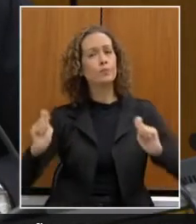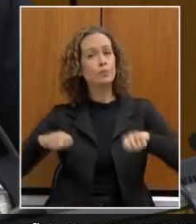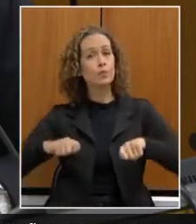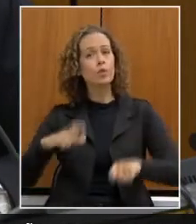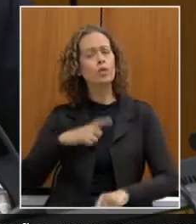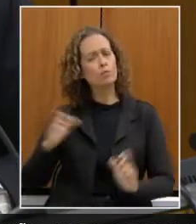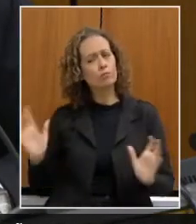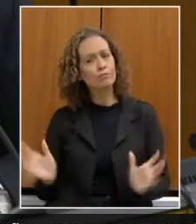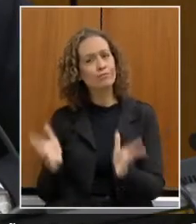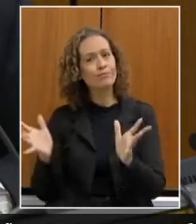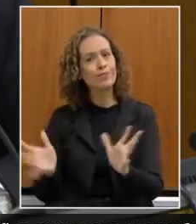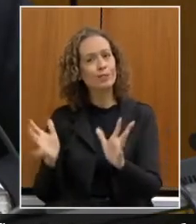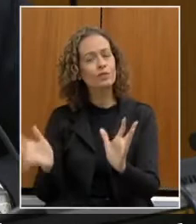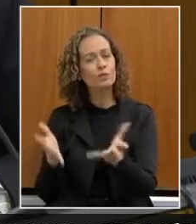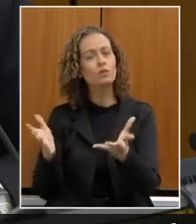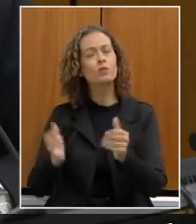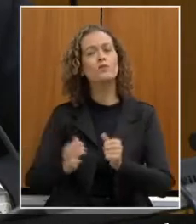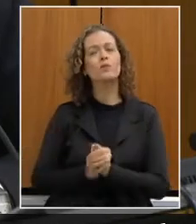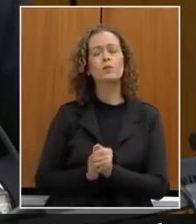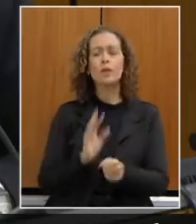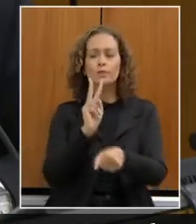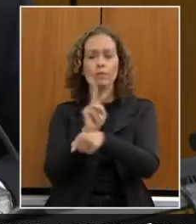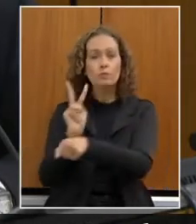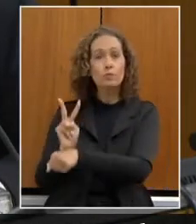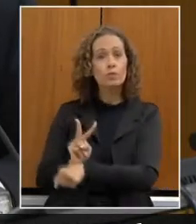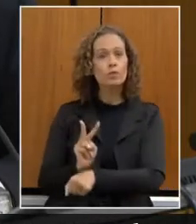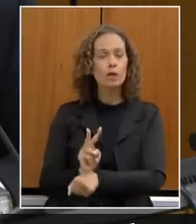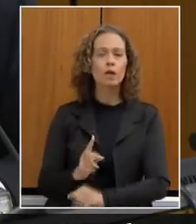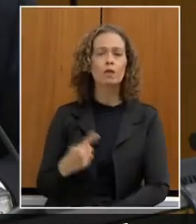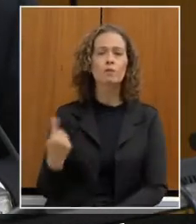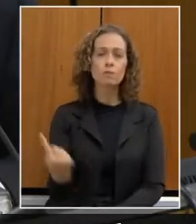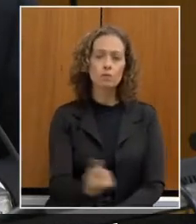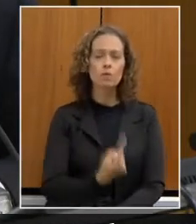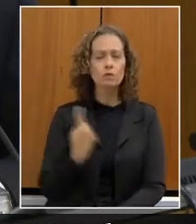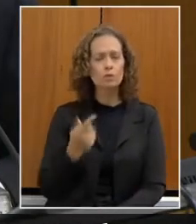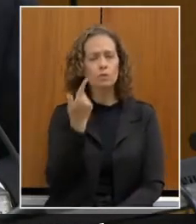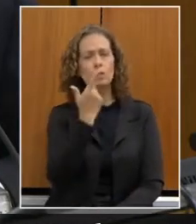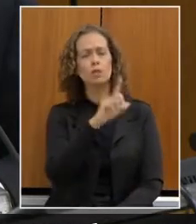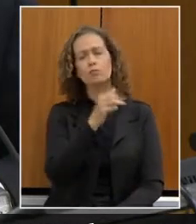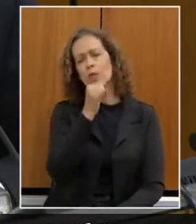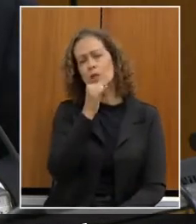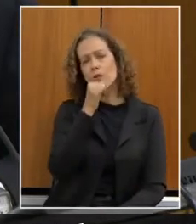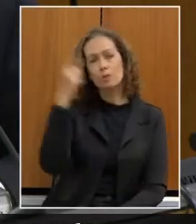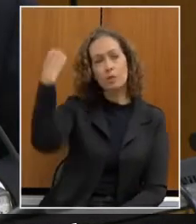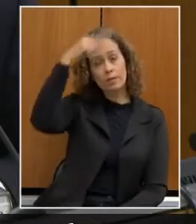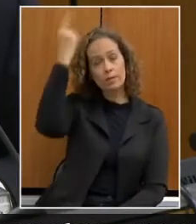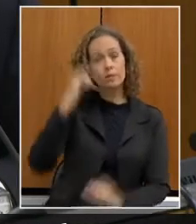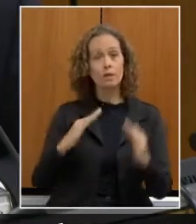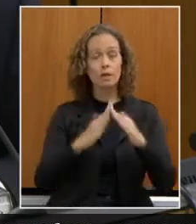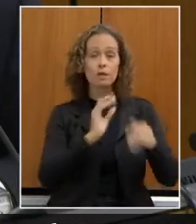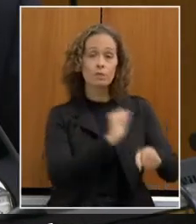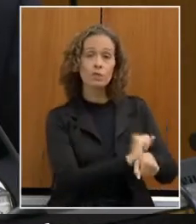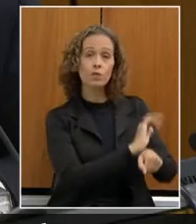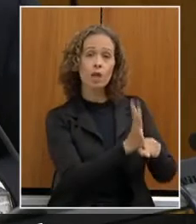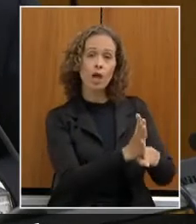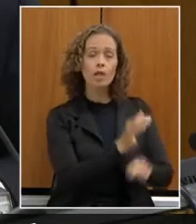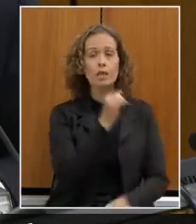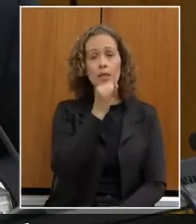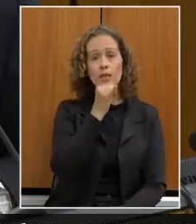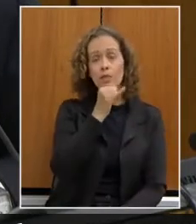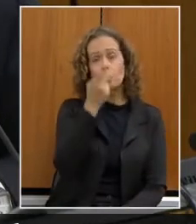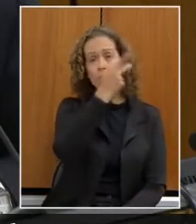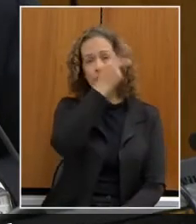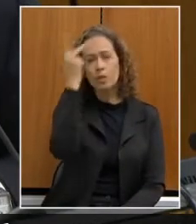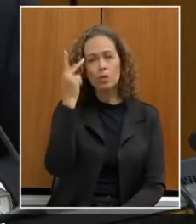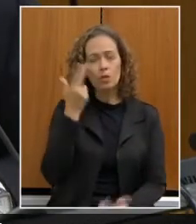incentivos para que ele entre na linha de cuidado. E a gente consiga tirar da Santa Casa por exemplo de Montes Claros um paciente que já passou daquele